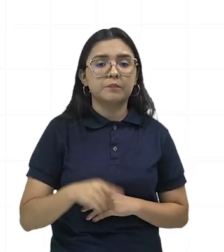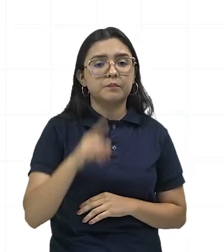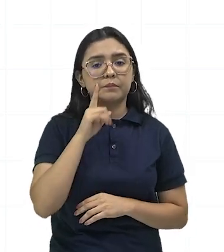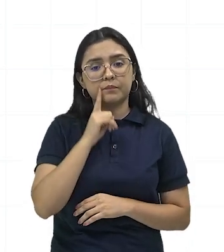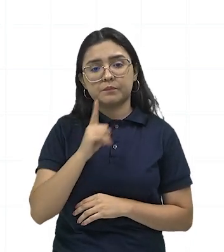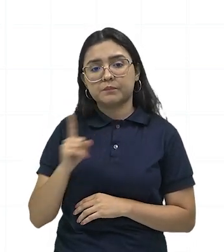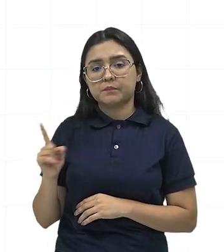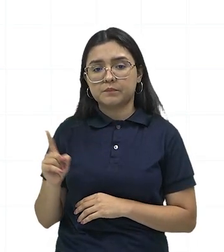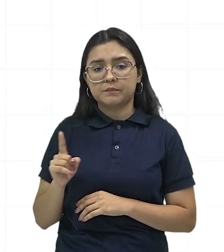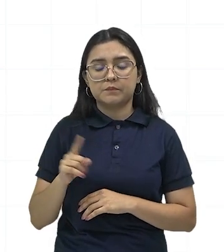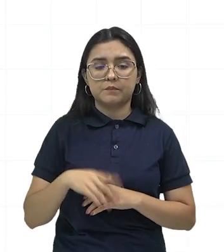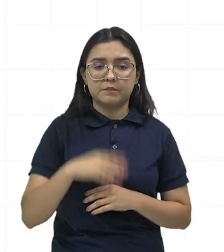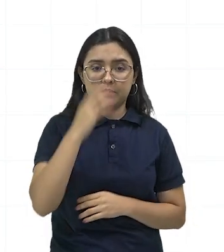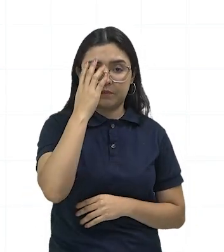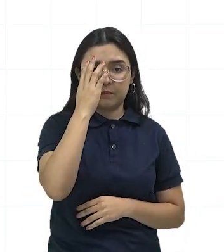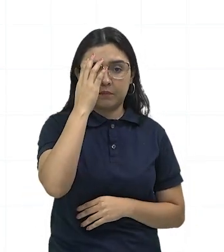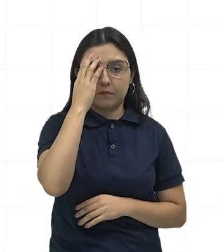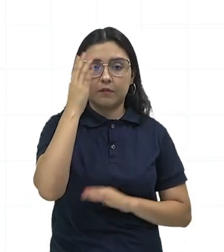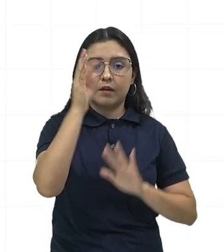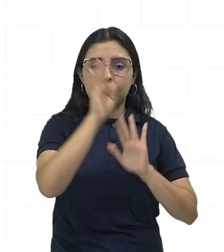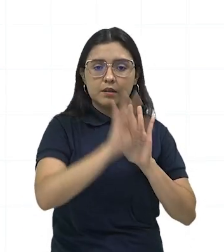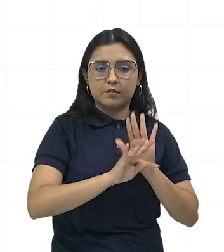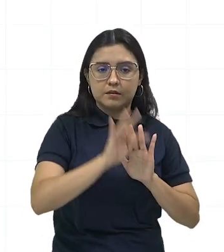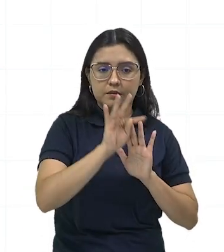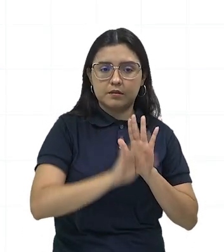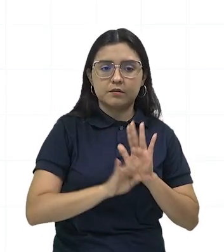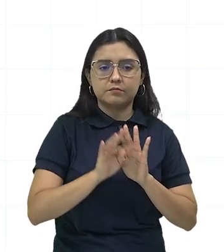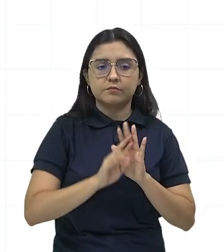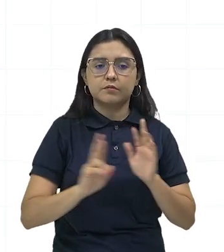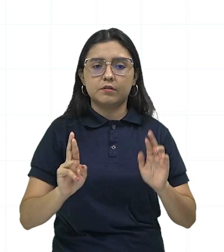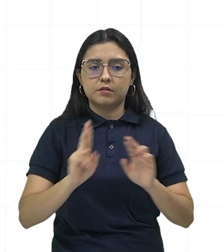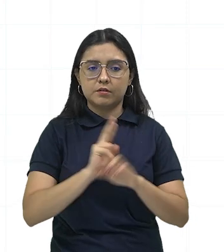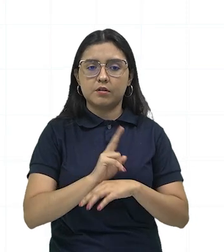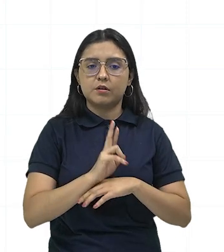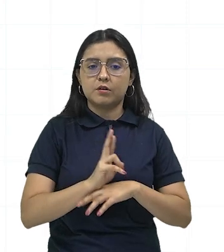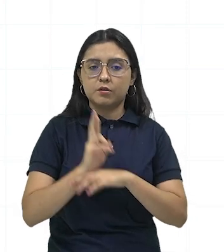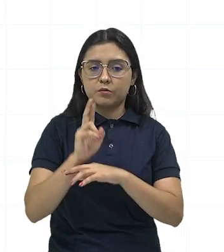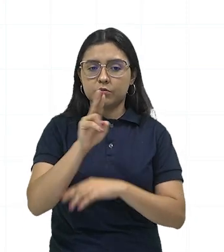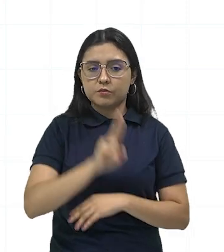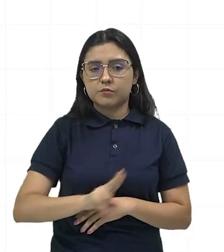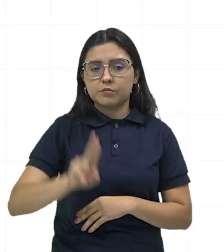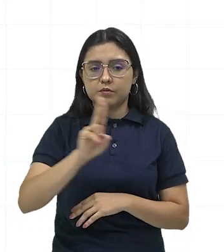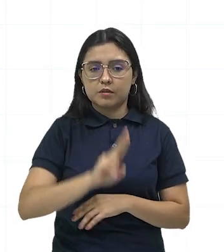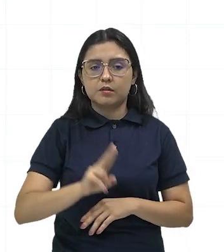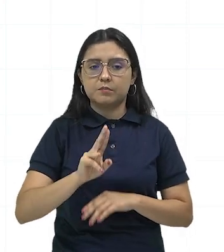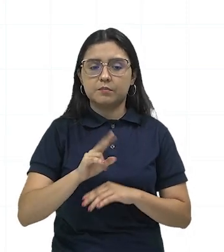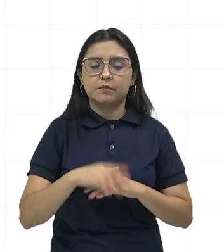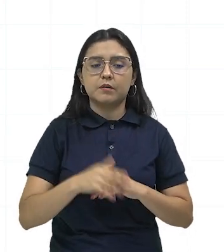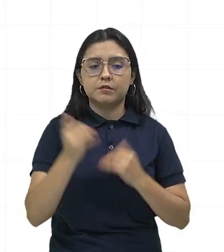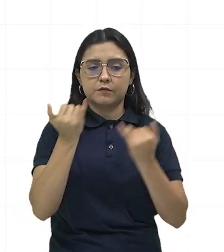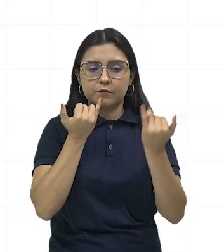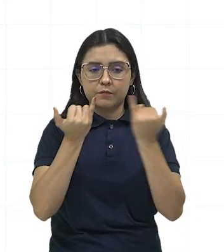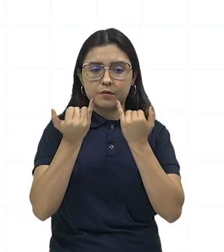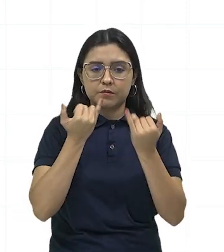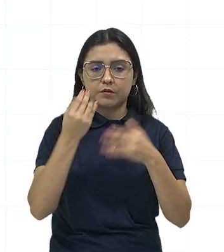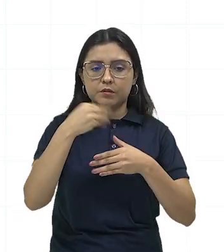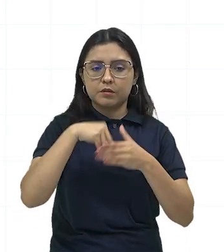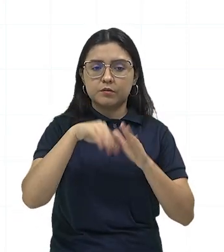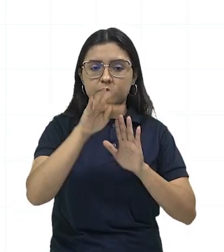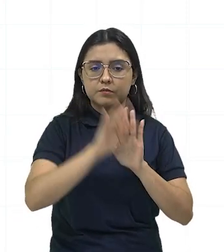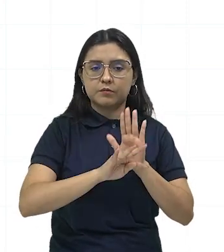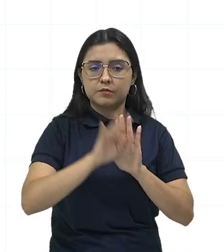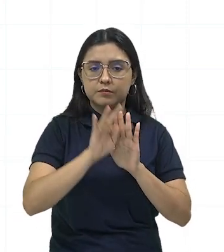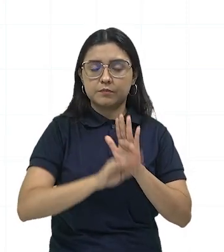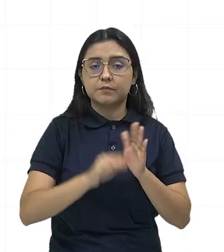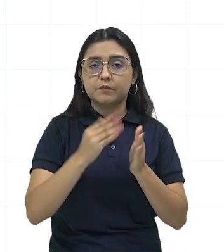Observem comigo. A textual, que é ligada aos recursos utilizados para a articulação das informações no texto. Então, aqui no